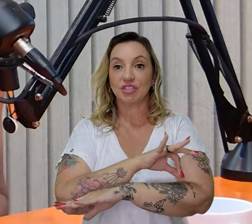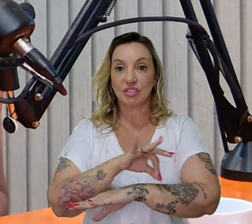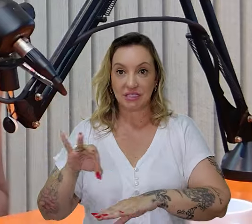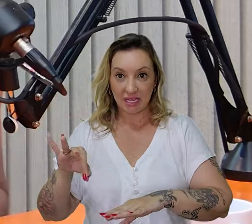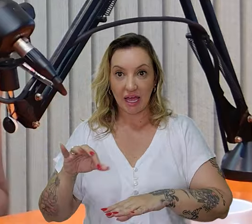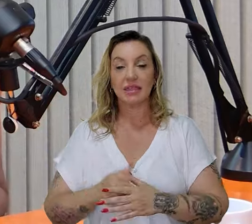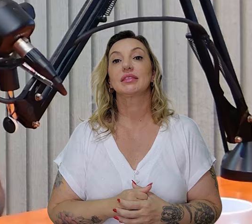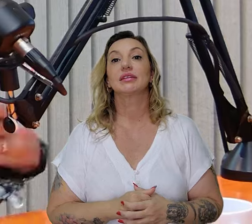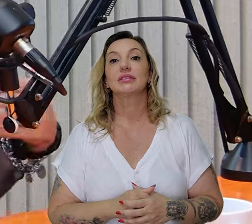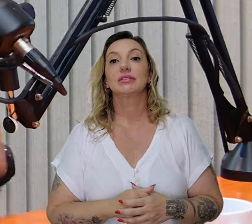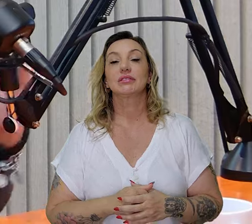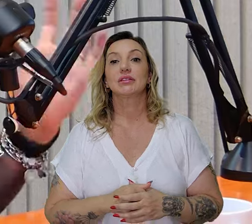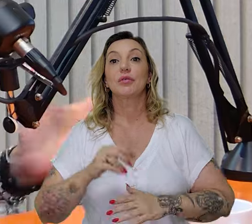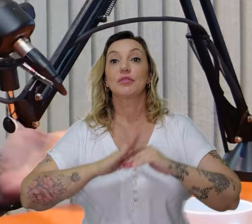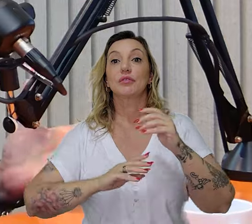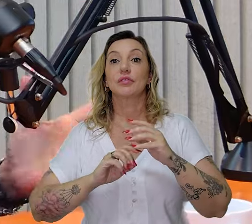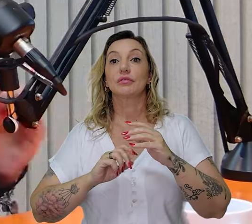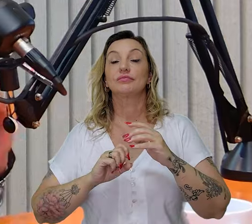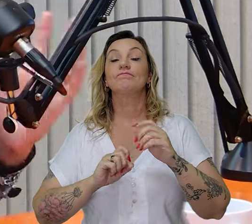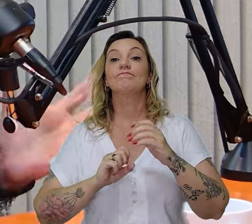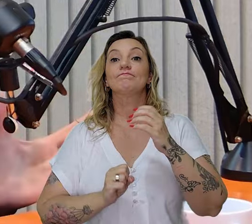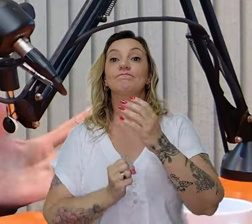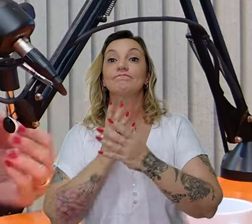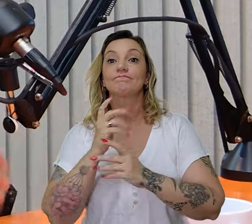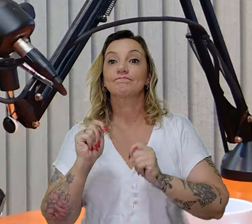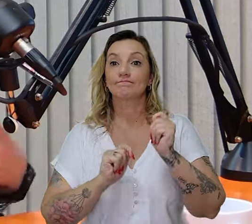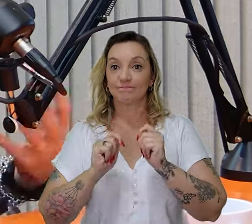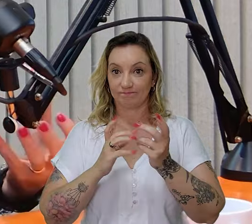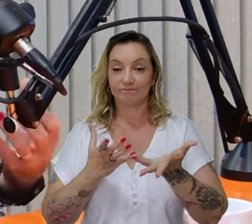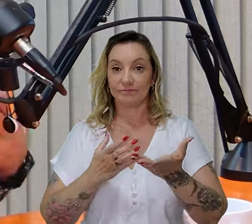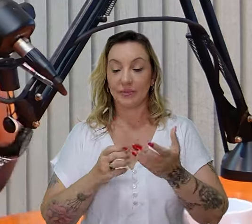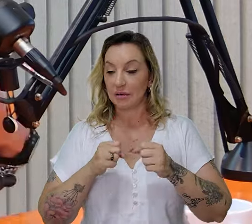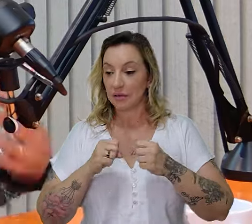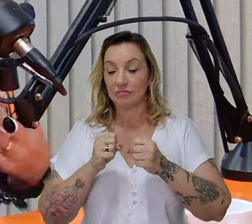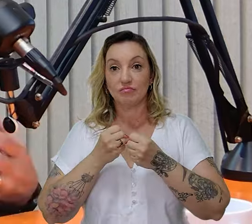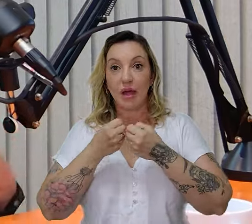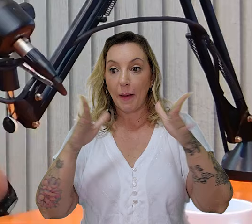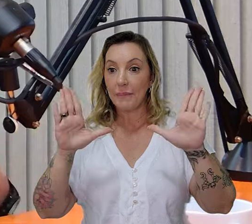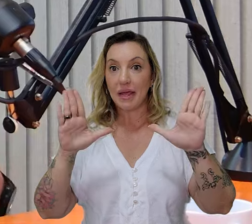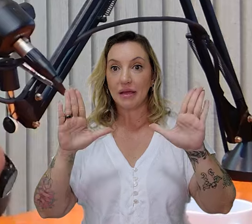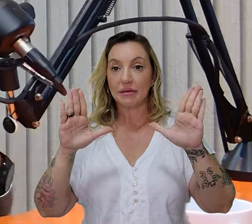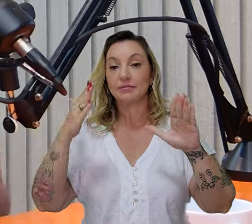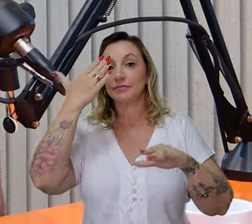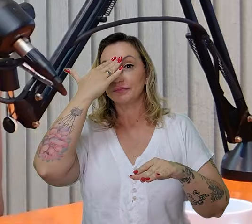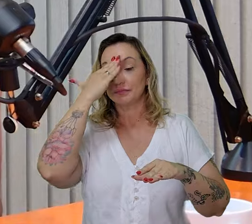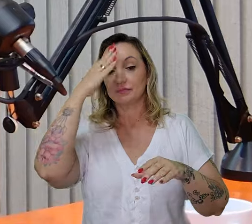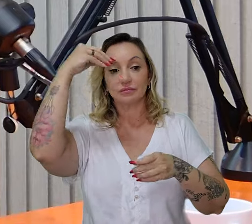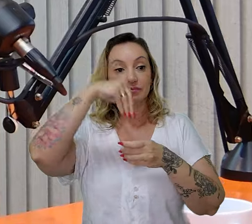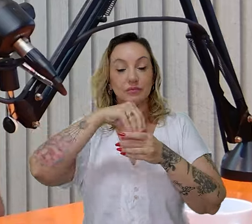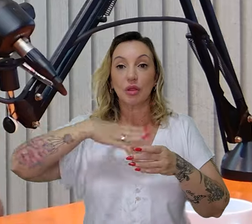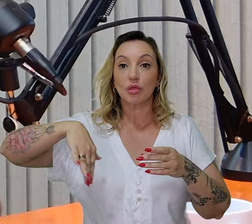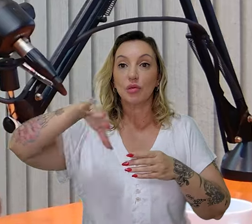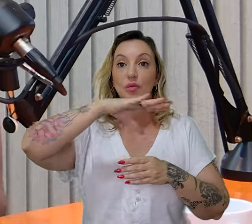da economia criativa a gente precisa explodir essa caixinha uhum e entender que isso tá em todas as indústrias e quanto mais